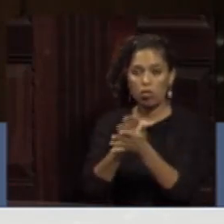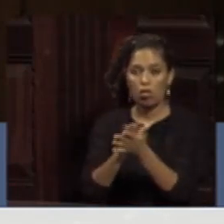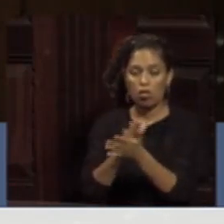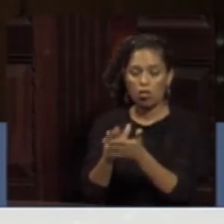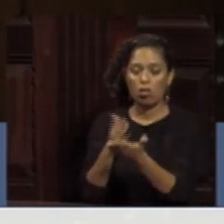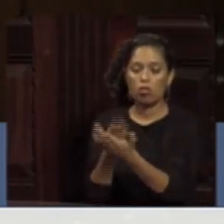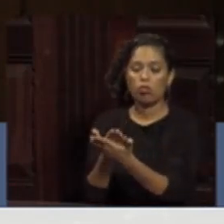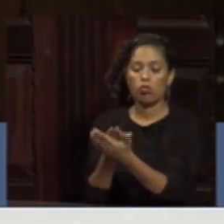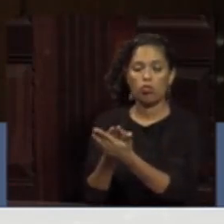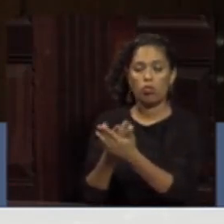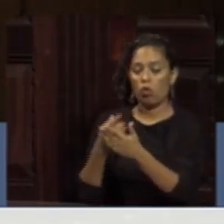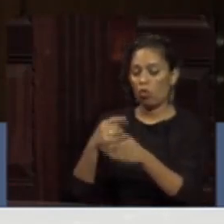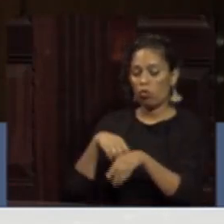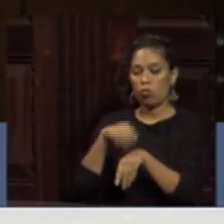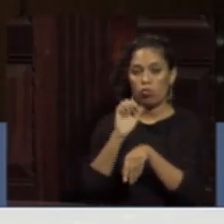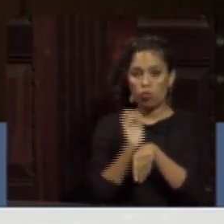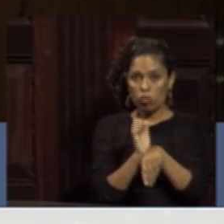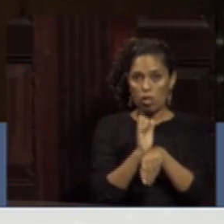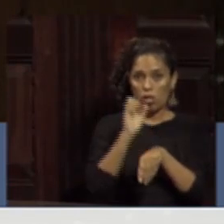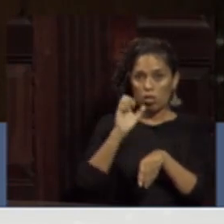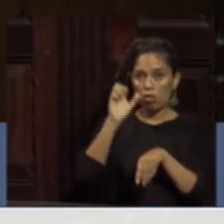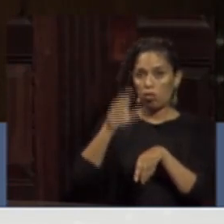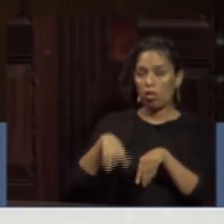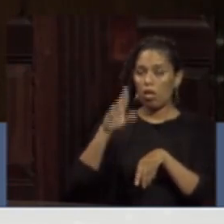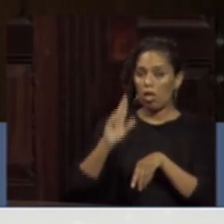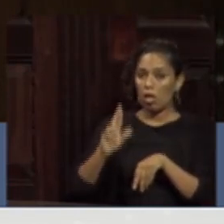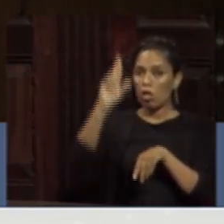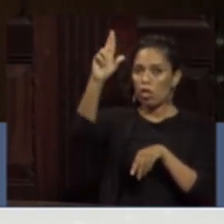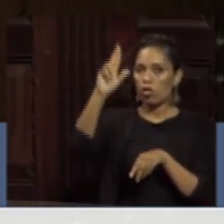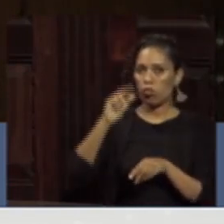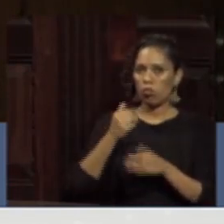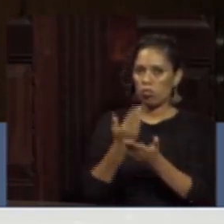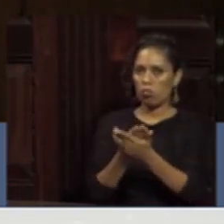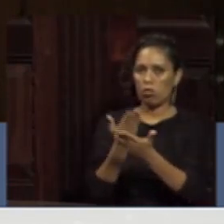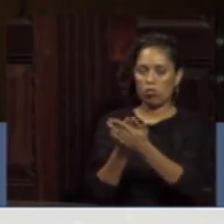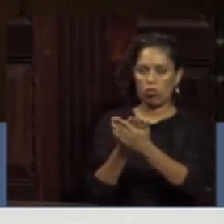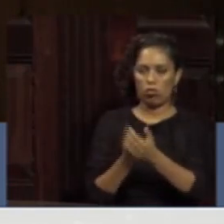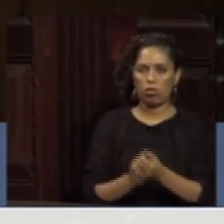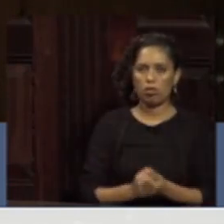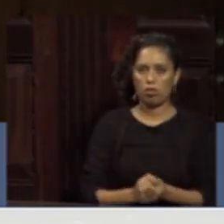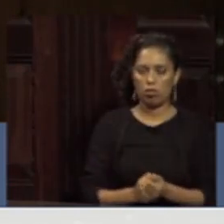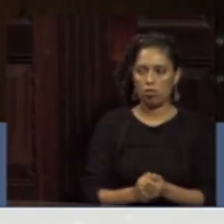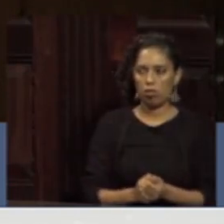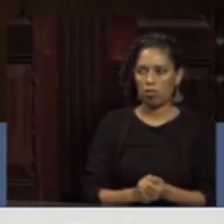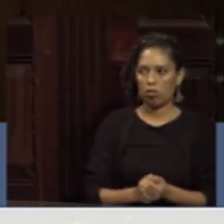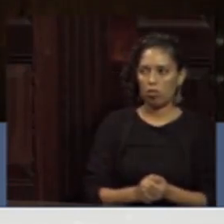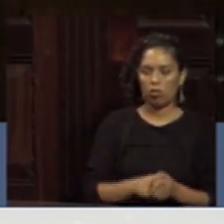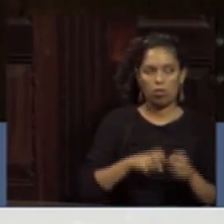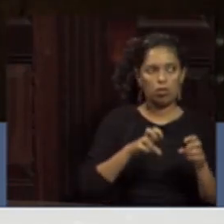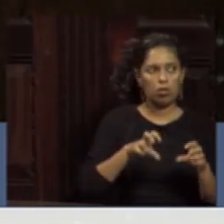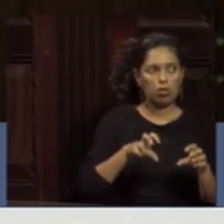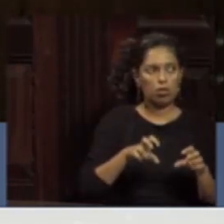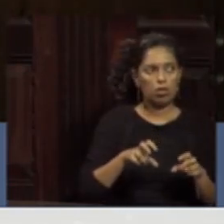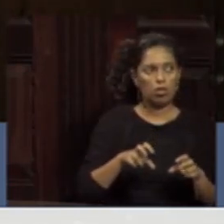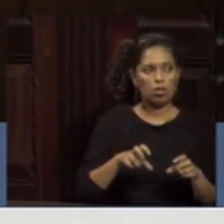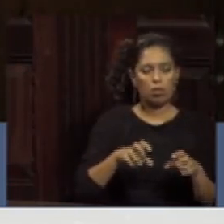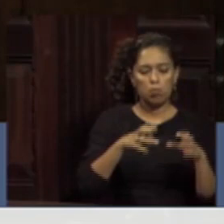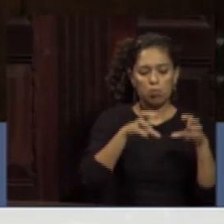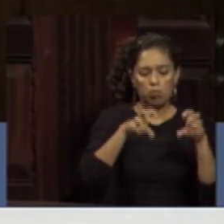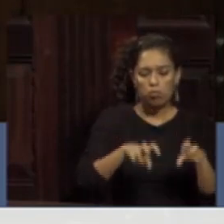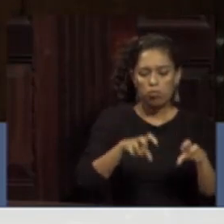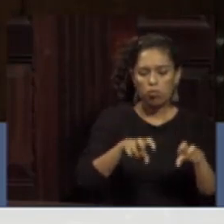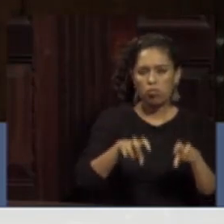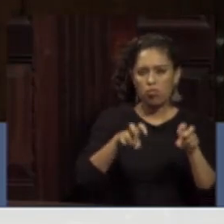violência do Estado, da SEDUC, que se recusa a receber em diversas coordenadorias, e a gente é obrigado a procurar